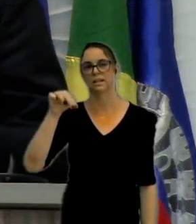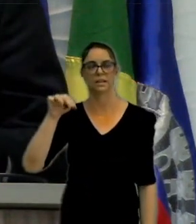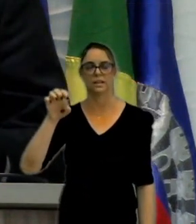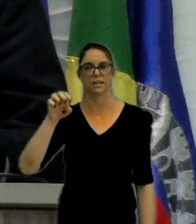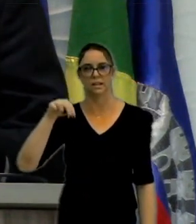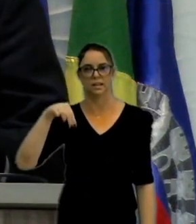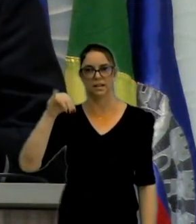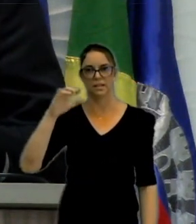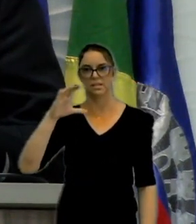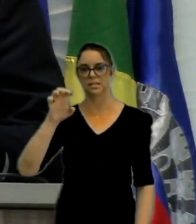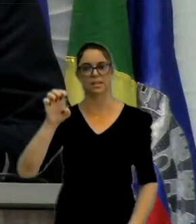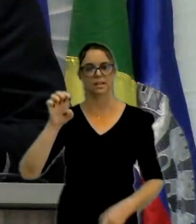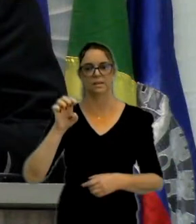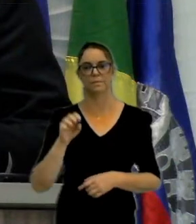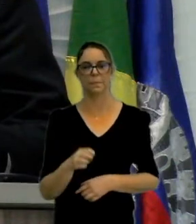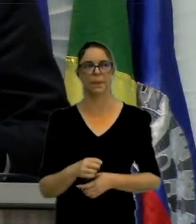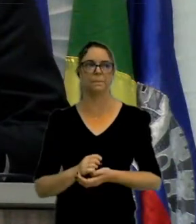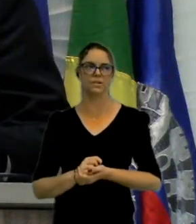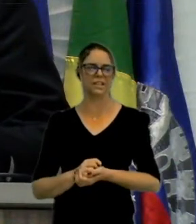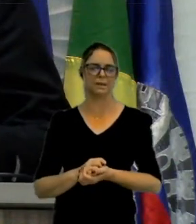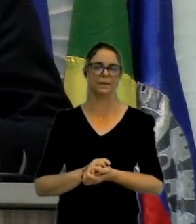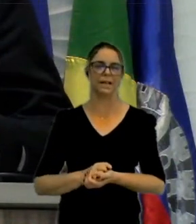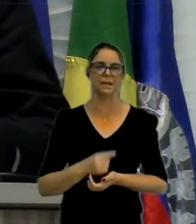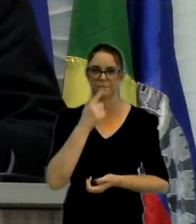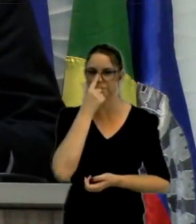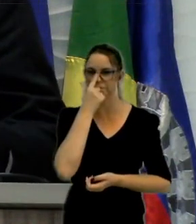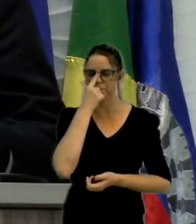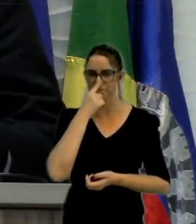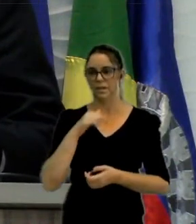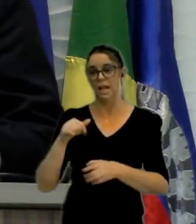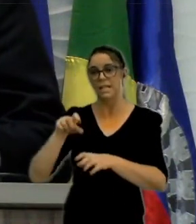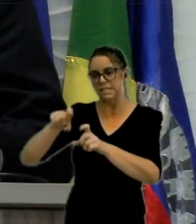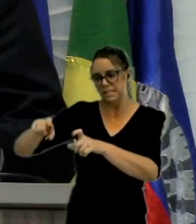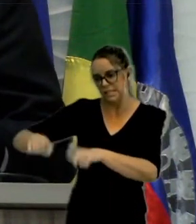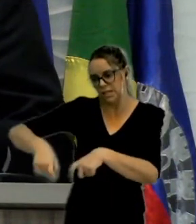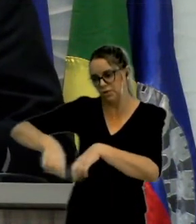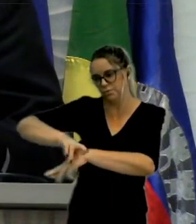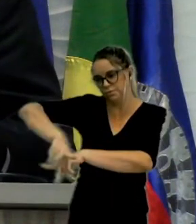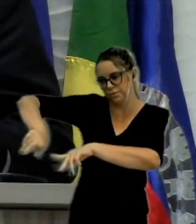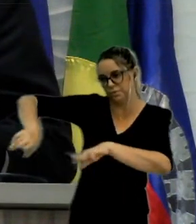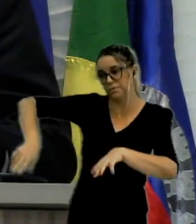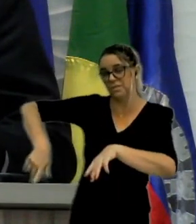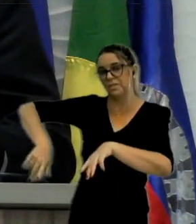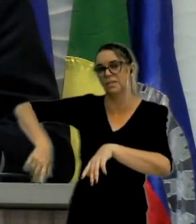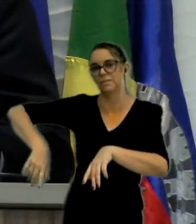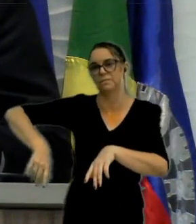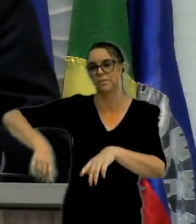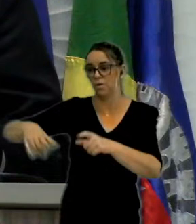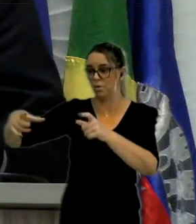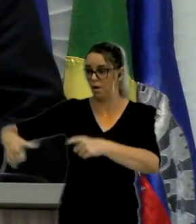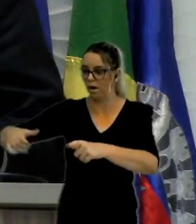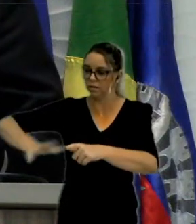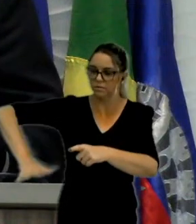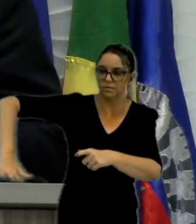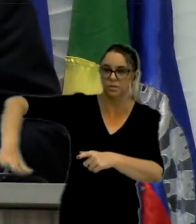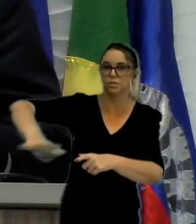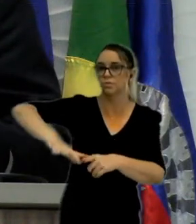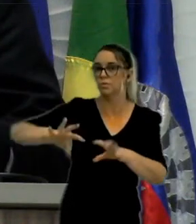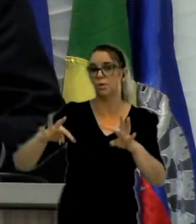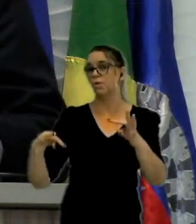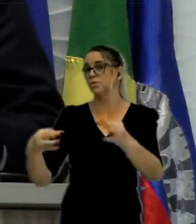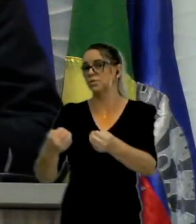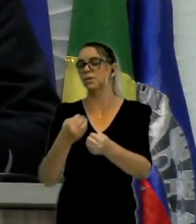de Queimada Grande e região, Sudré em Poeira, Tatu Aloca, pessoal de Tapé de região, o